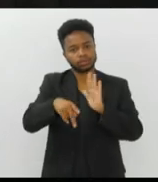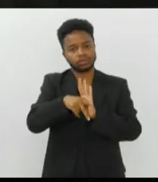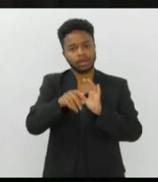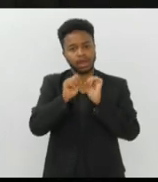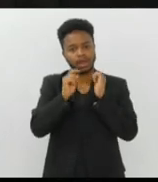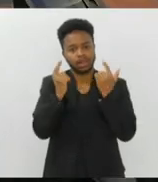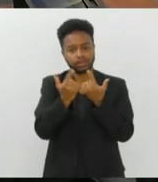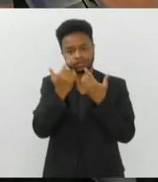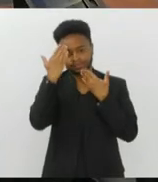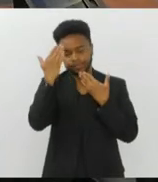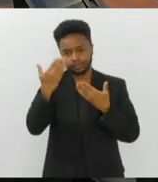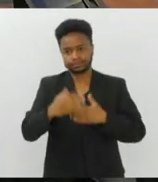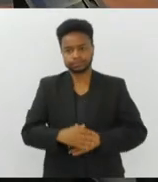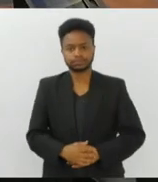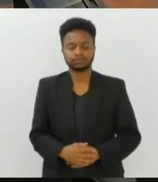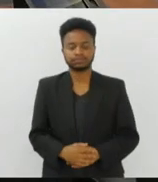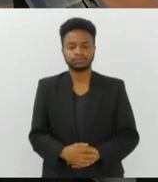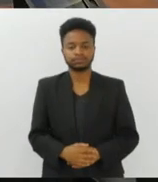Muito obrigado.